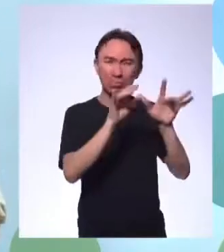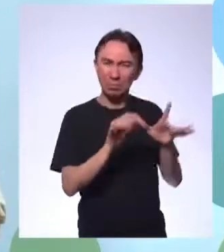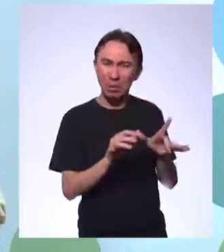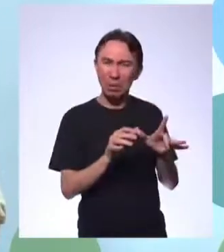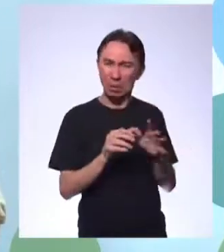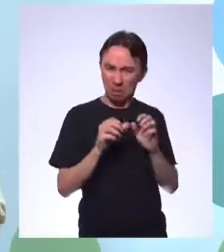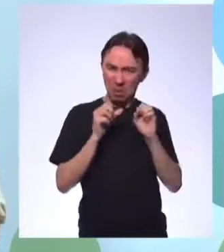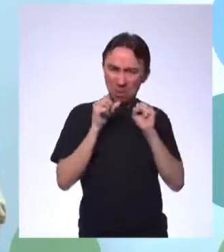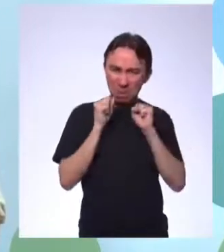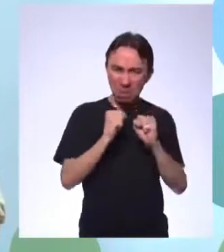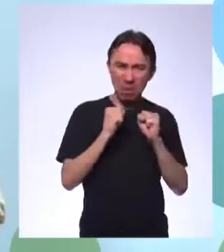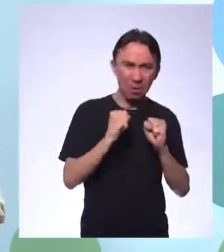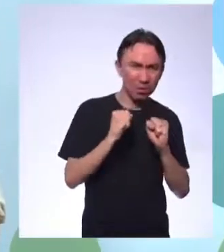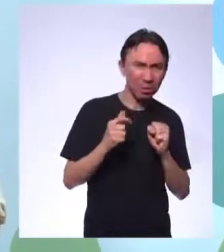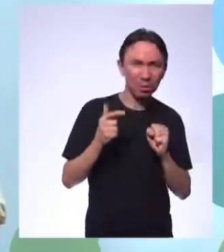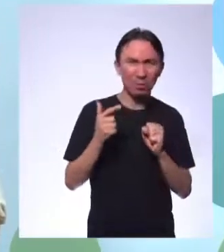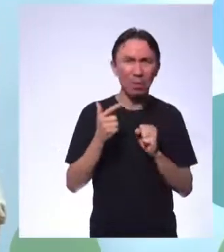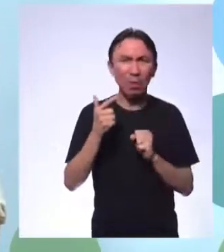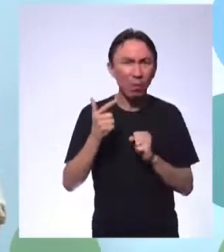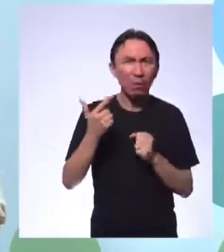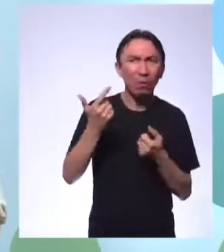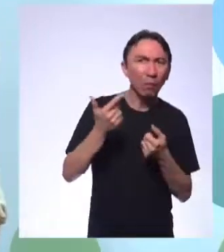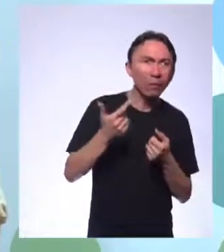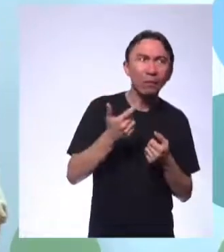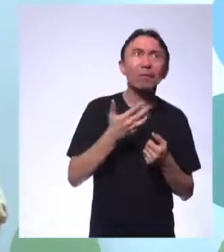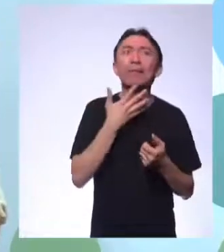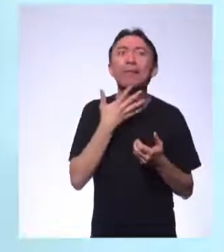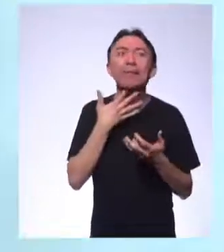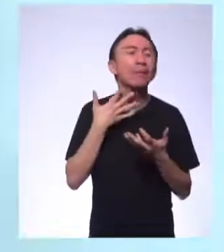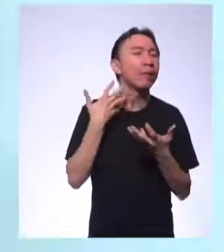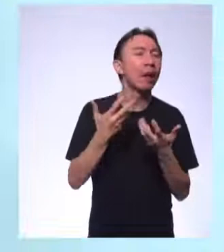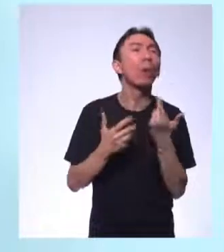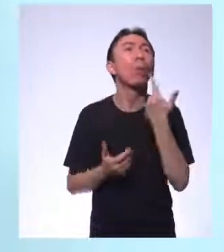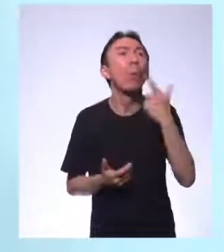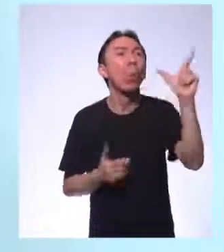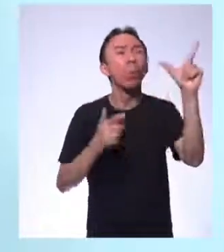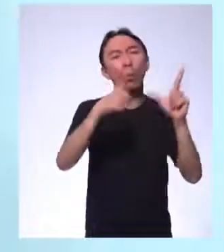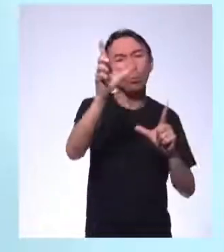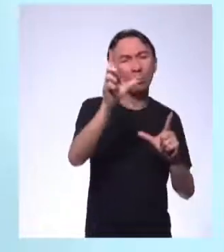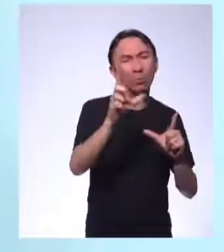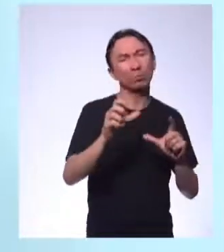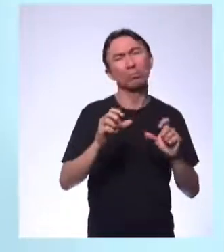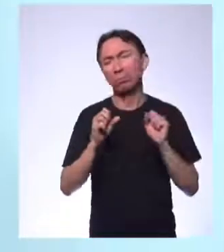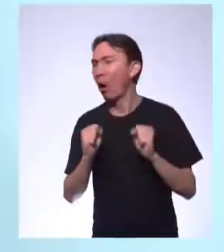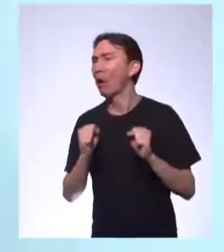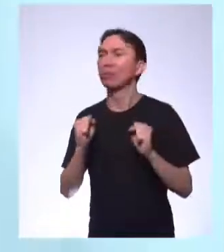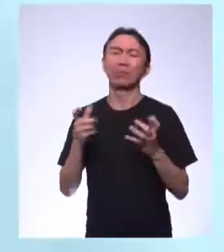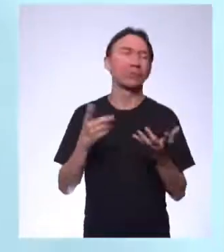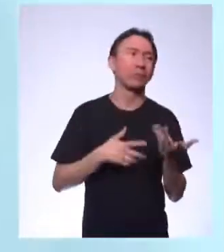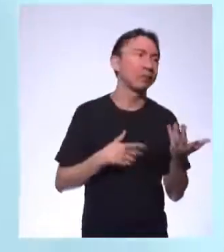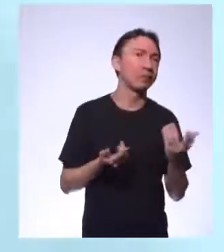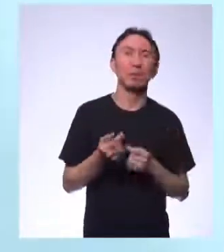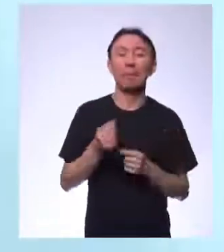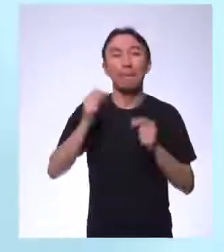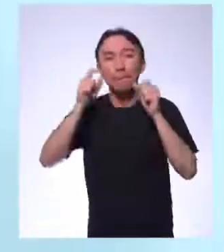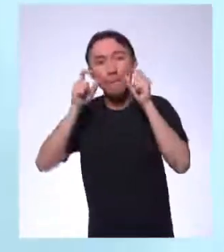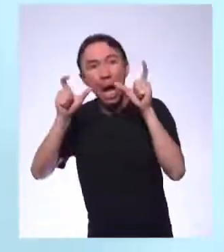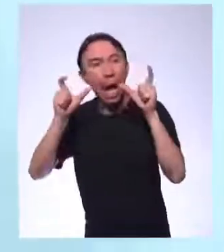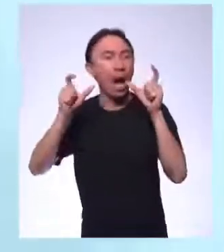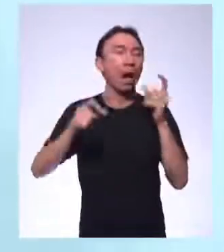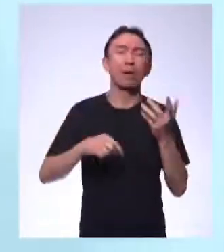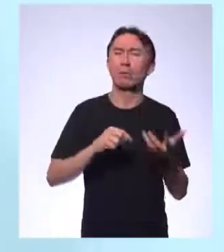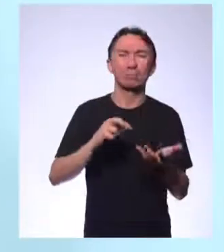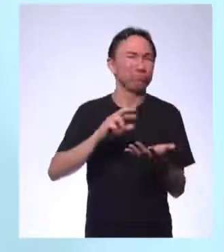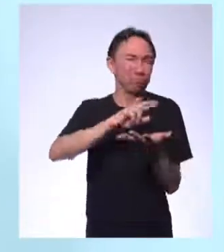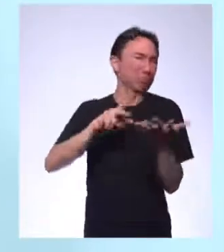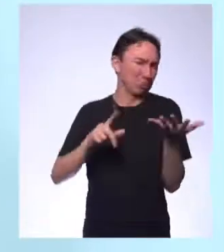interesses que não o de me indicar um bom ou ruim filme? Sim, ele pode ter Ah, interesses comerciais e outros, né? importante. Inclusive, justamente